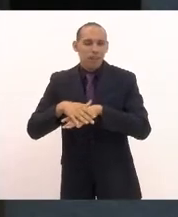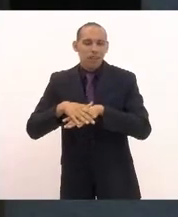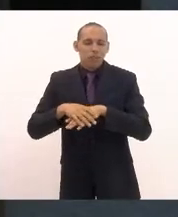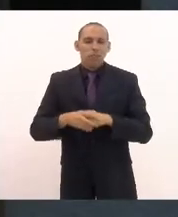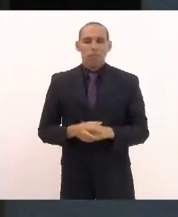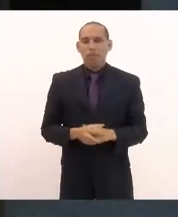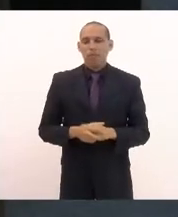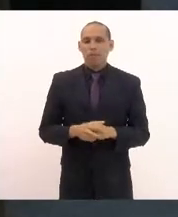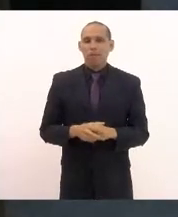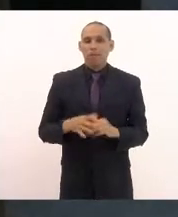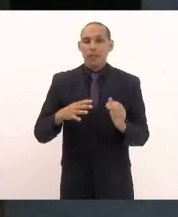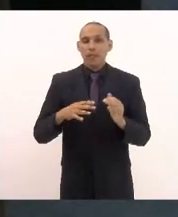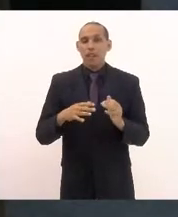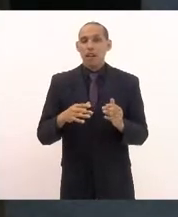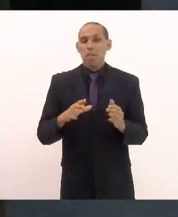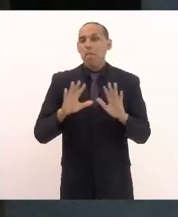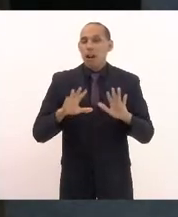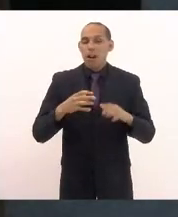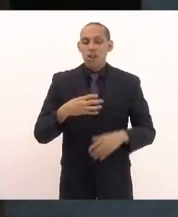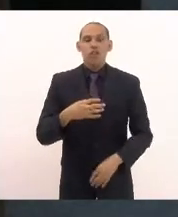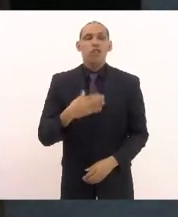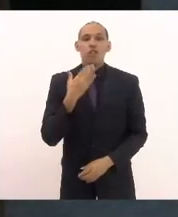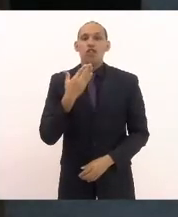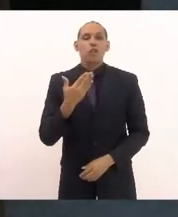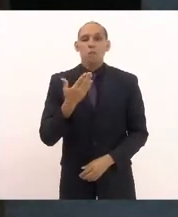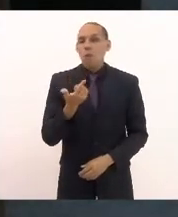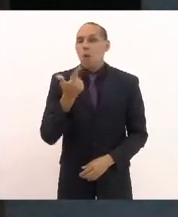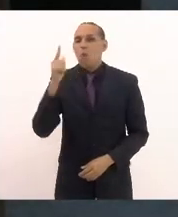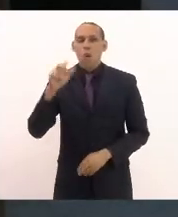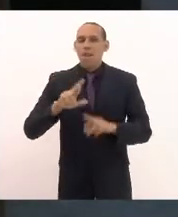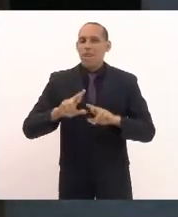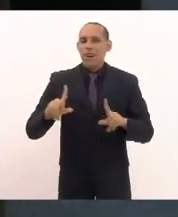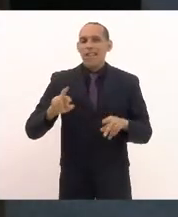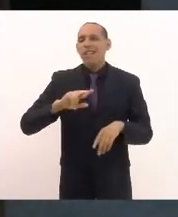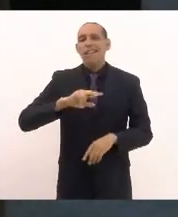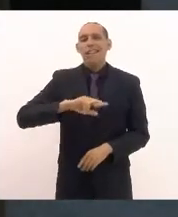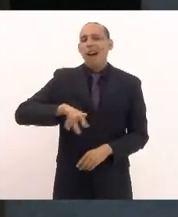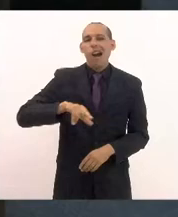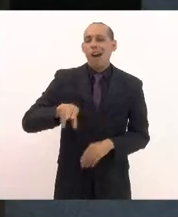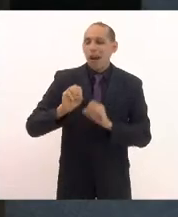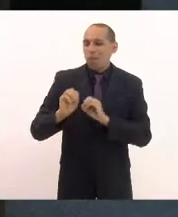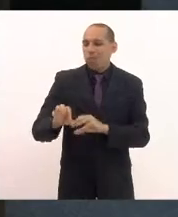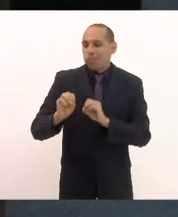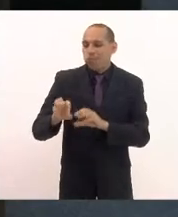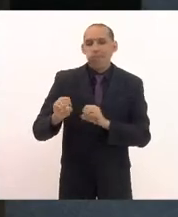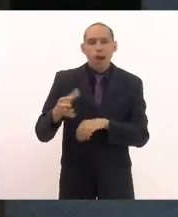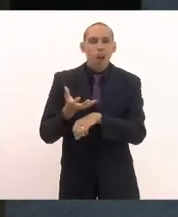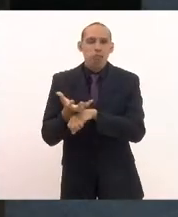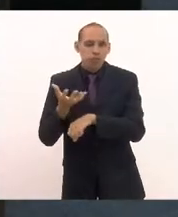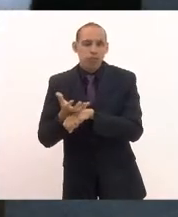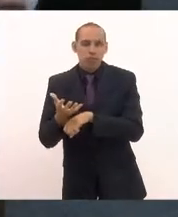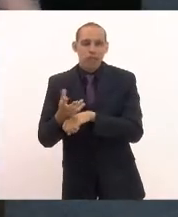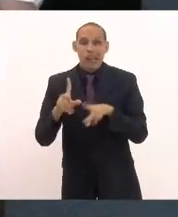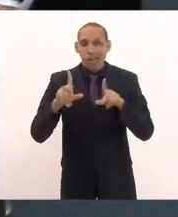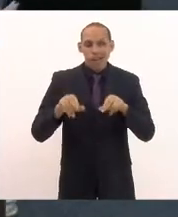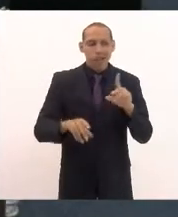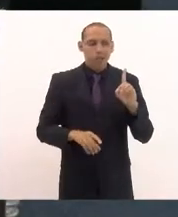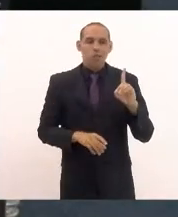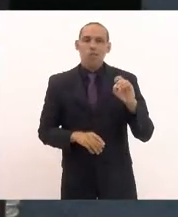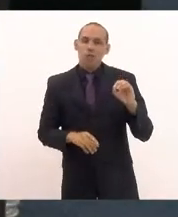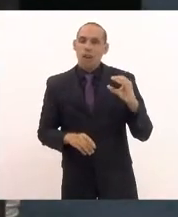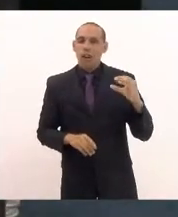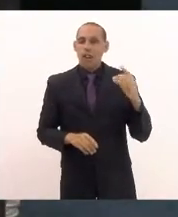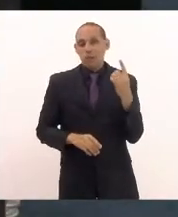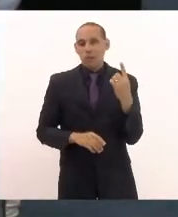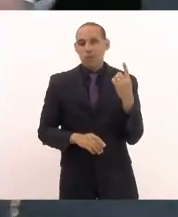com outro regime, né, que não o de dar disciplinas específicas, como no caso do DOC 1. Por que eu